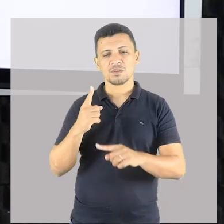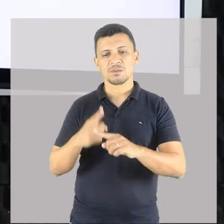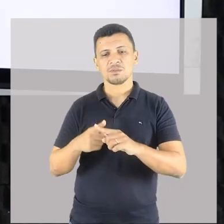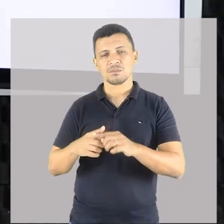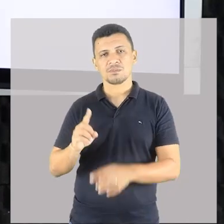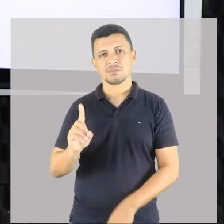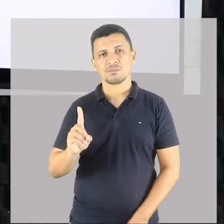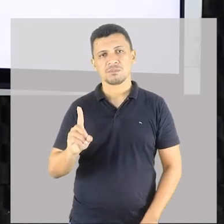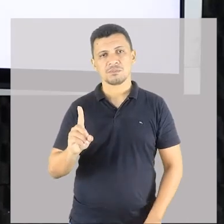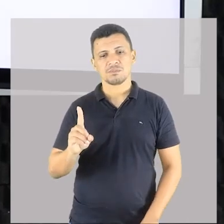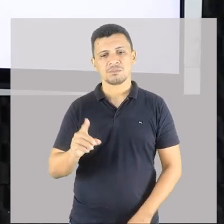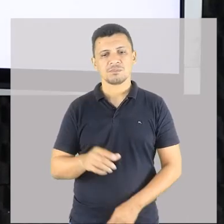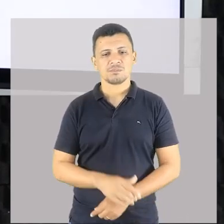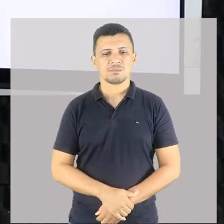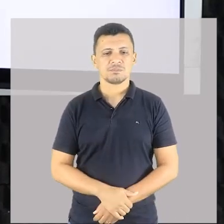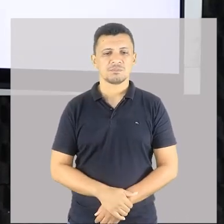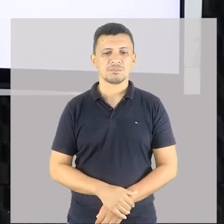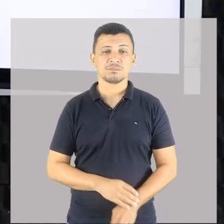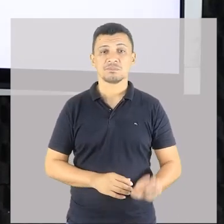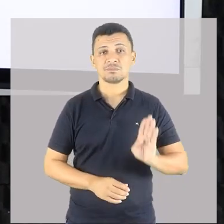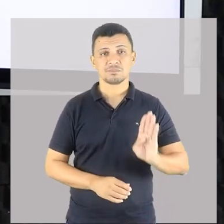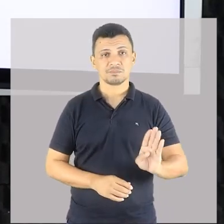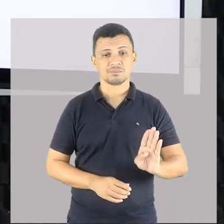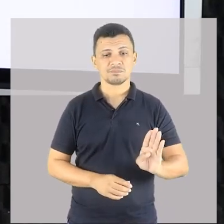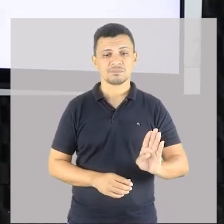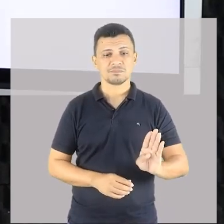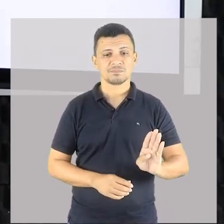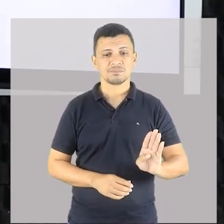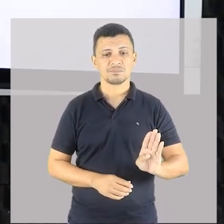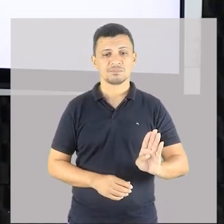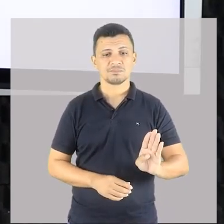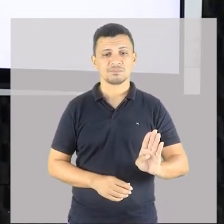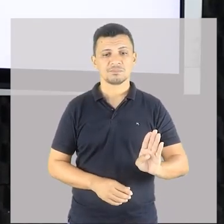D. Intensidade do campo é, ó, B,